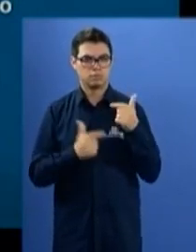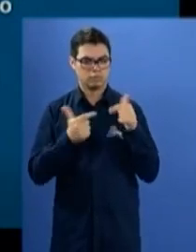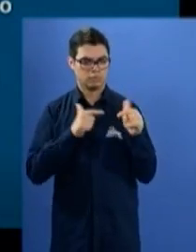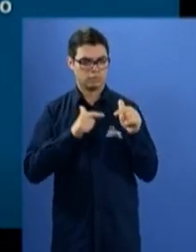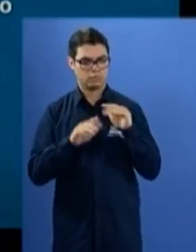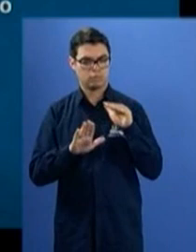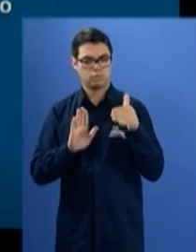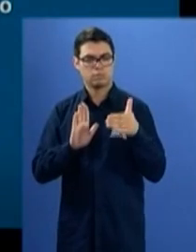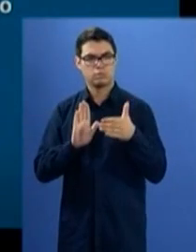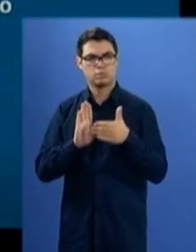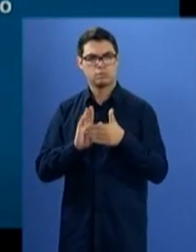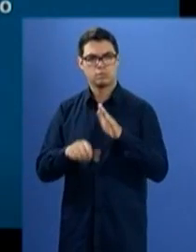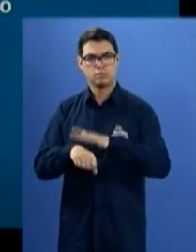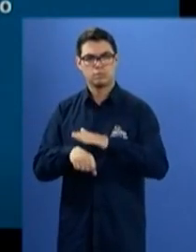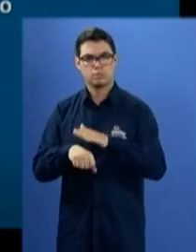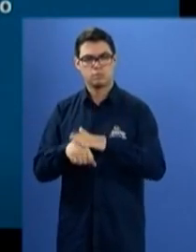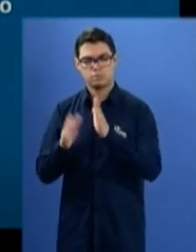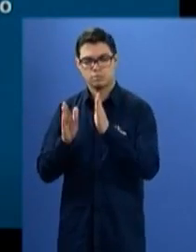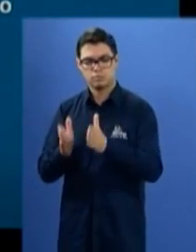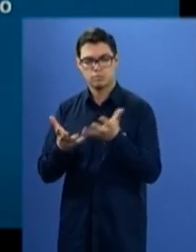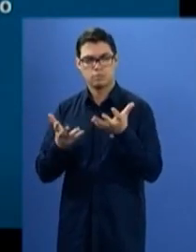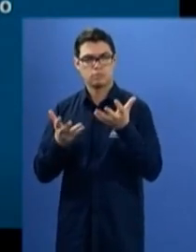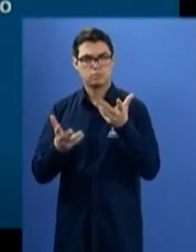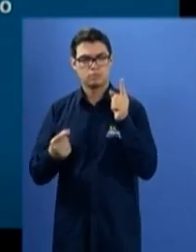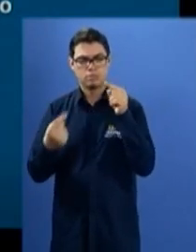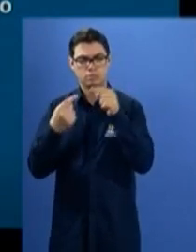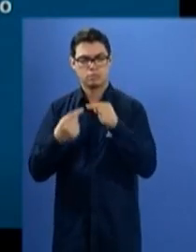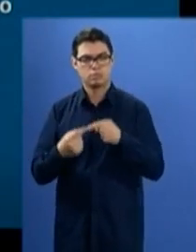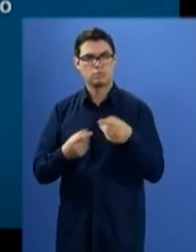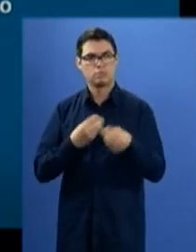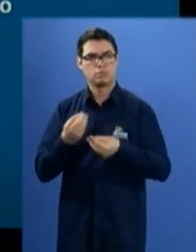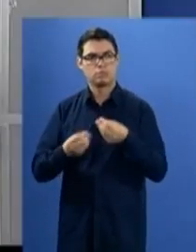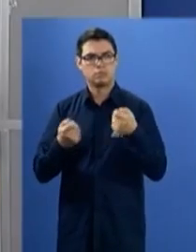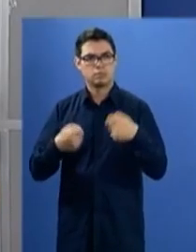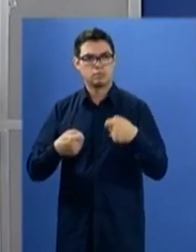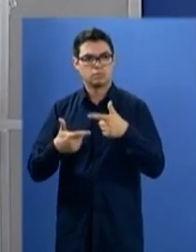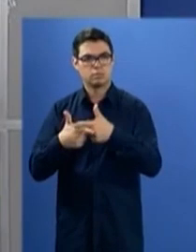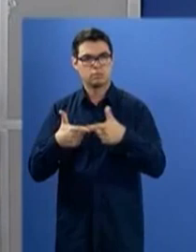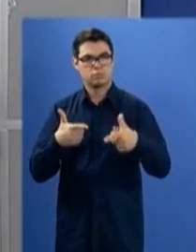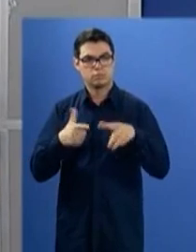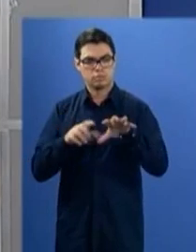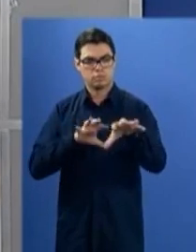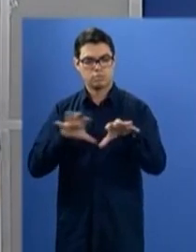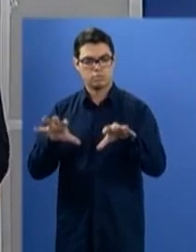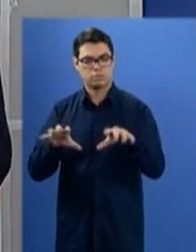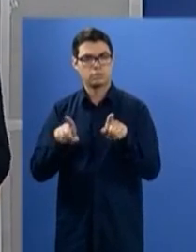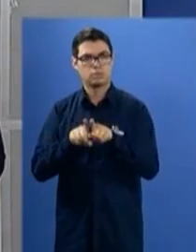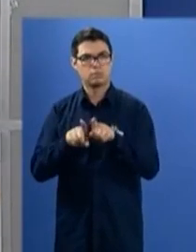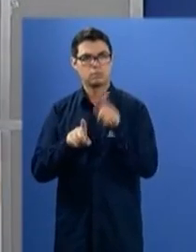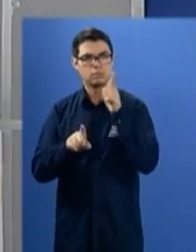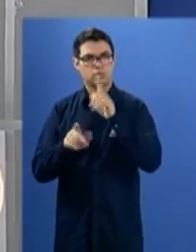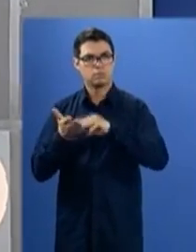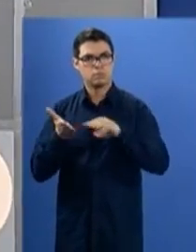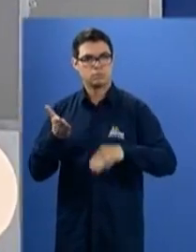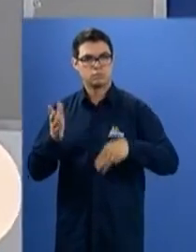total, cujo tempo padrão se deseja determinar, ela deve ser dividida em partes para que o